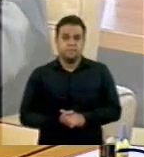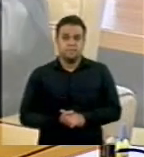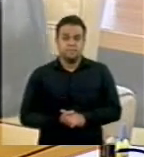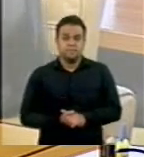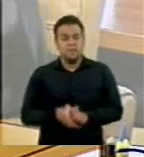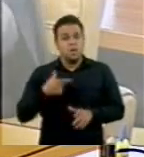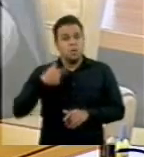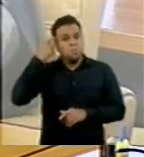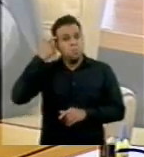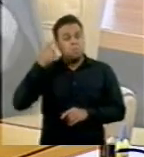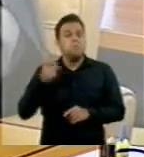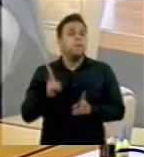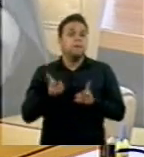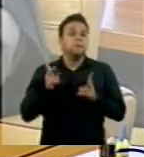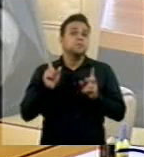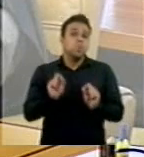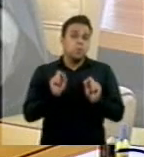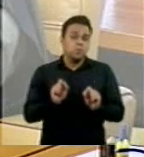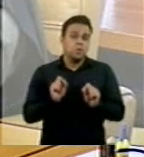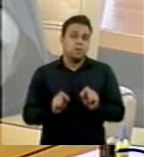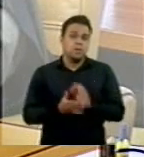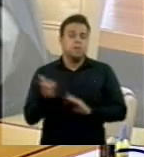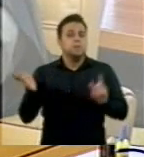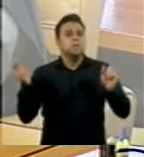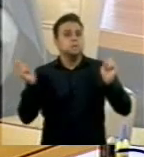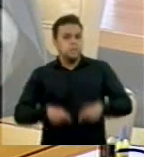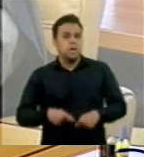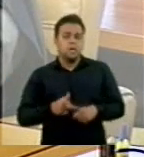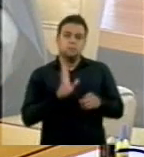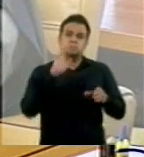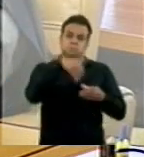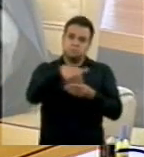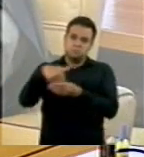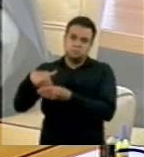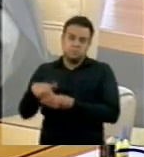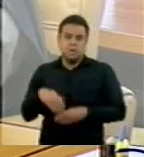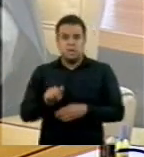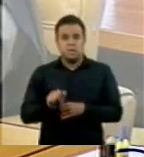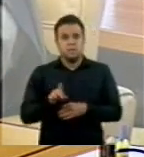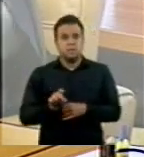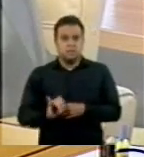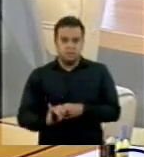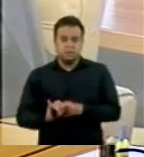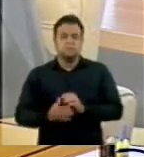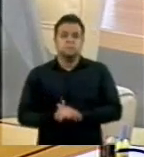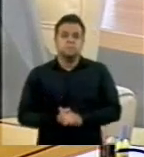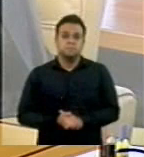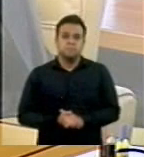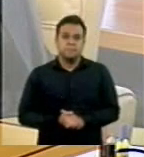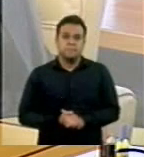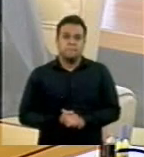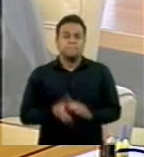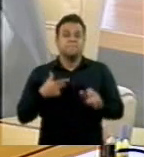de ver, permitem o enfrentamento em sede de ação direta de inconstitucionalidade. É por essas razões que